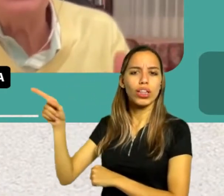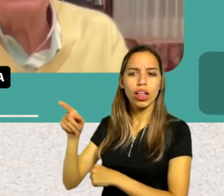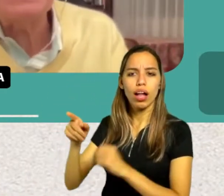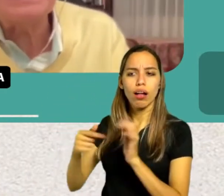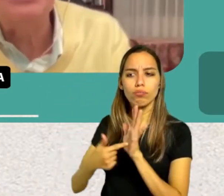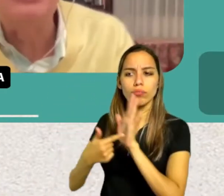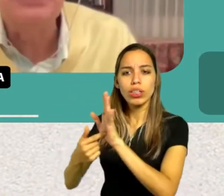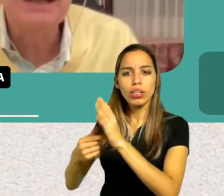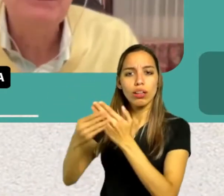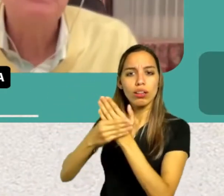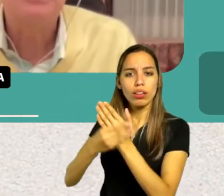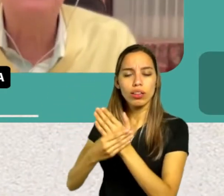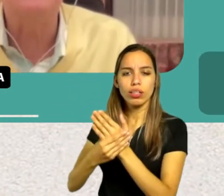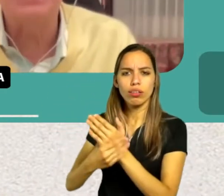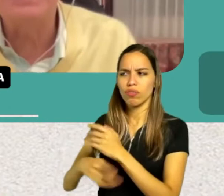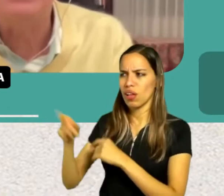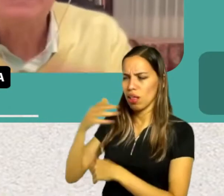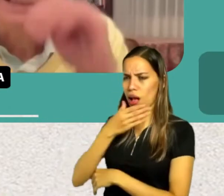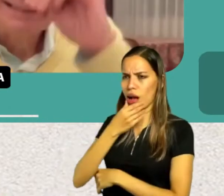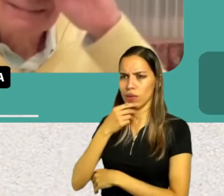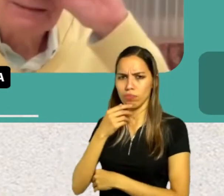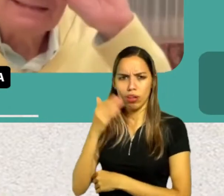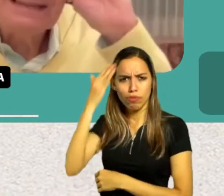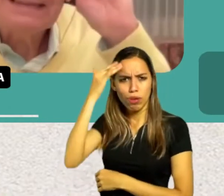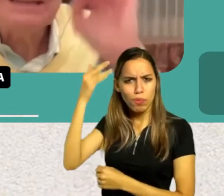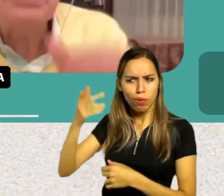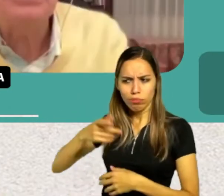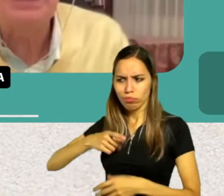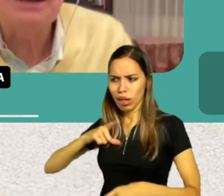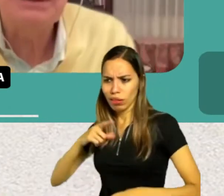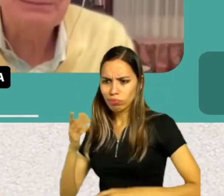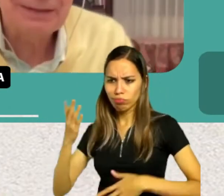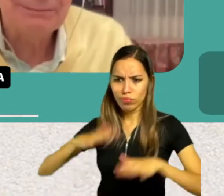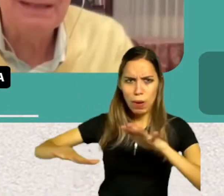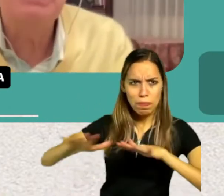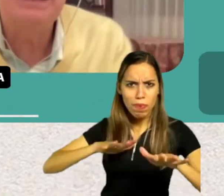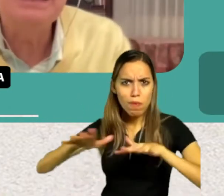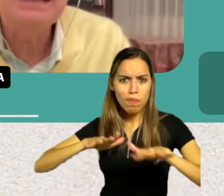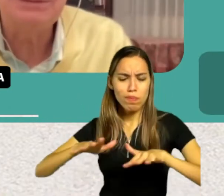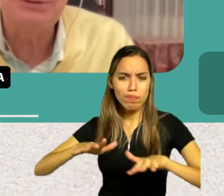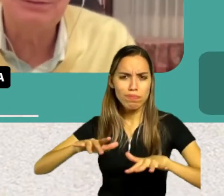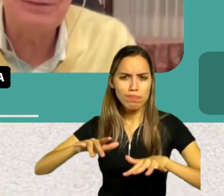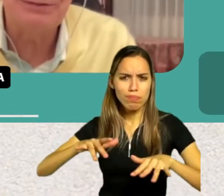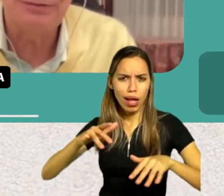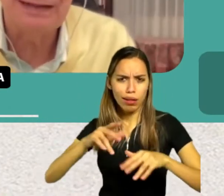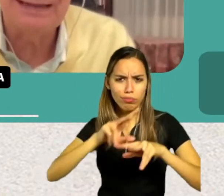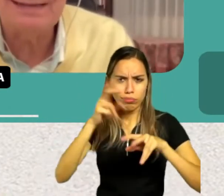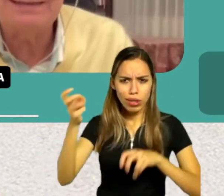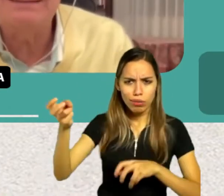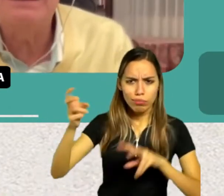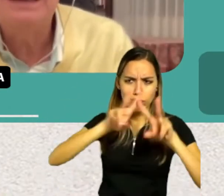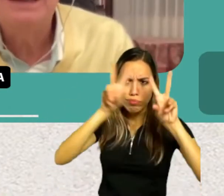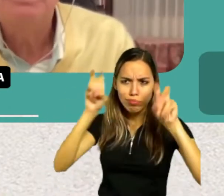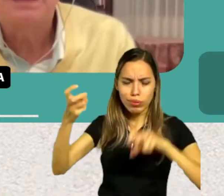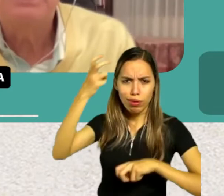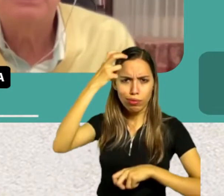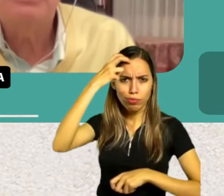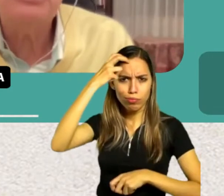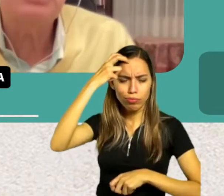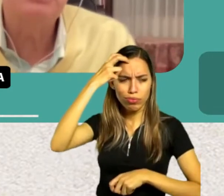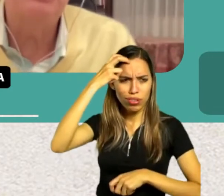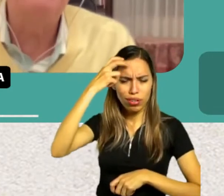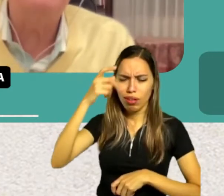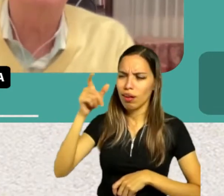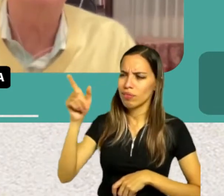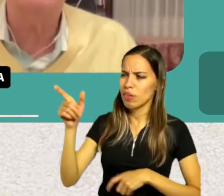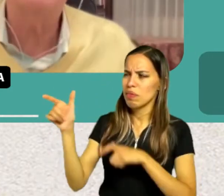de agitação cultural, é sensacional, é um trabalho belíssimo que você faz, e o Afonso,